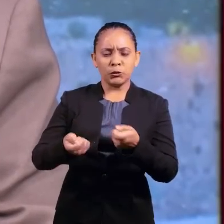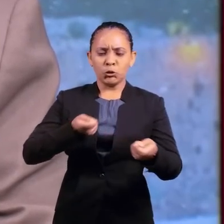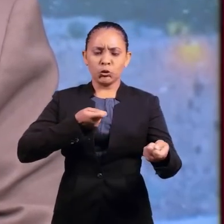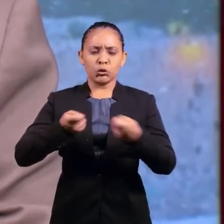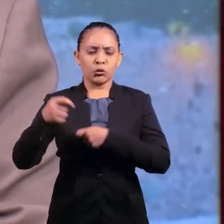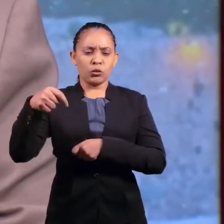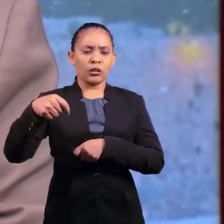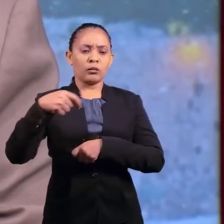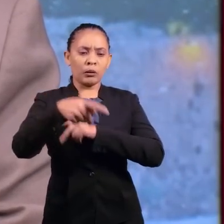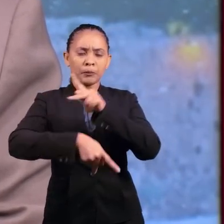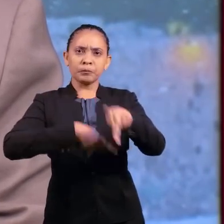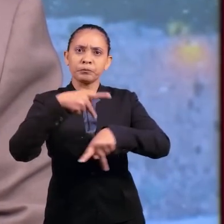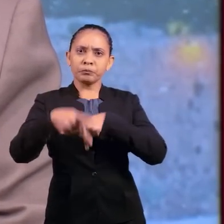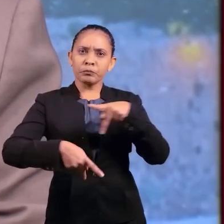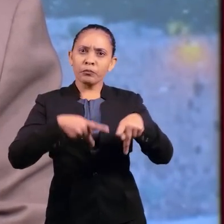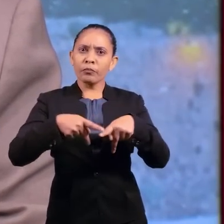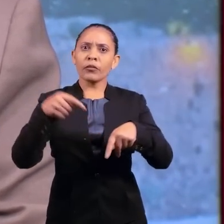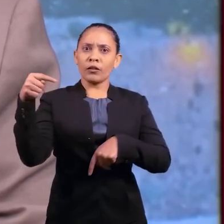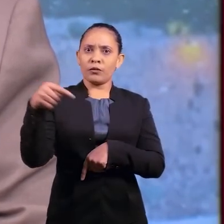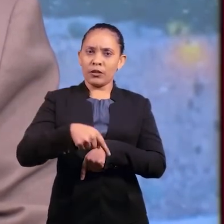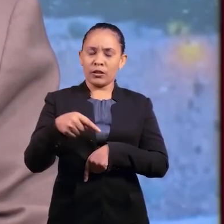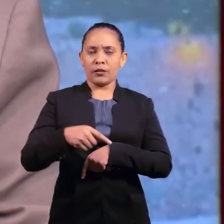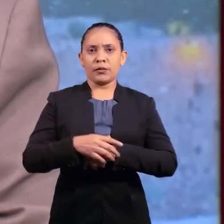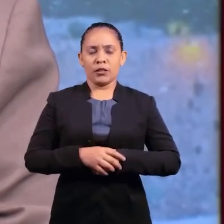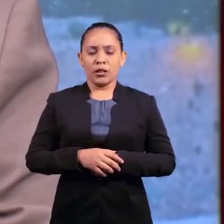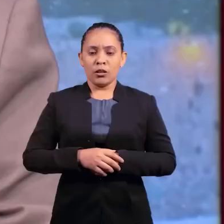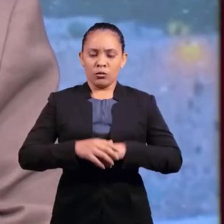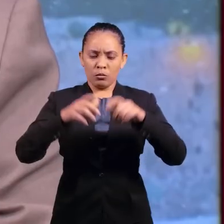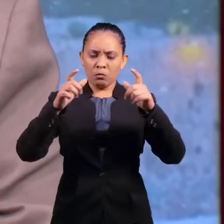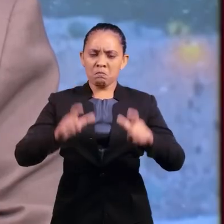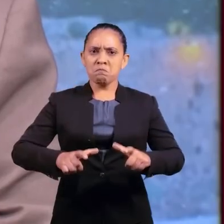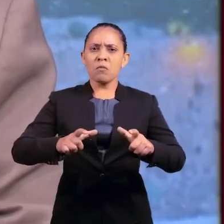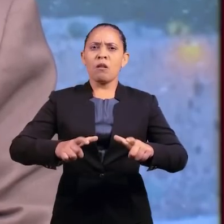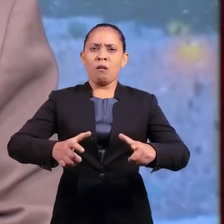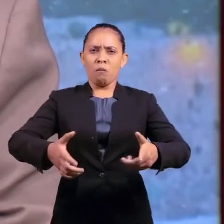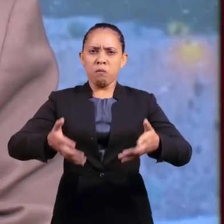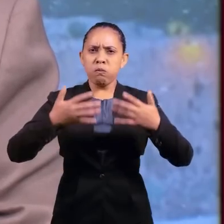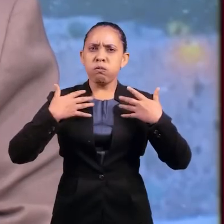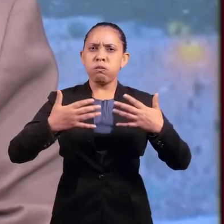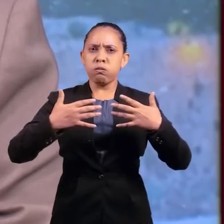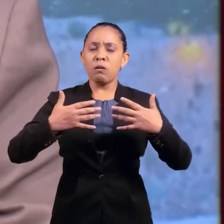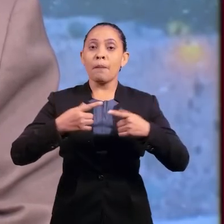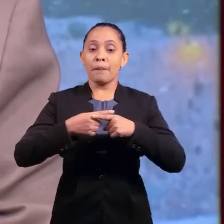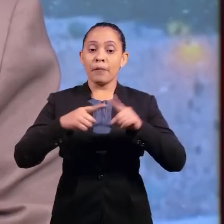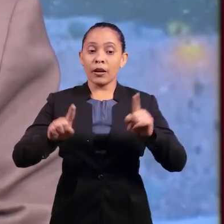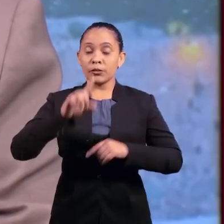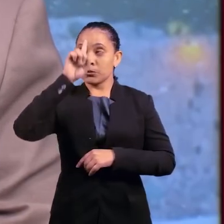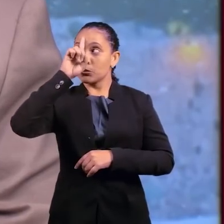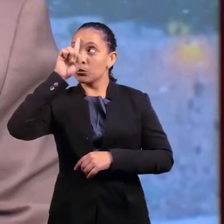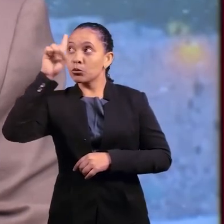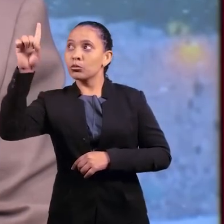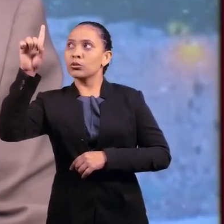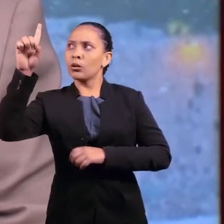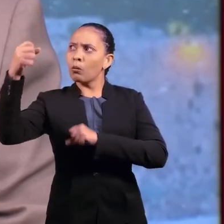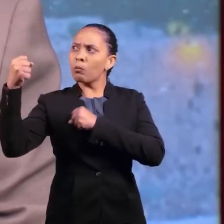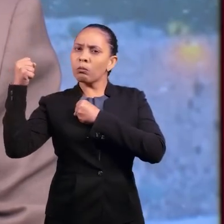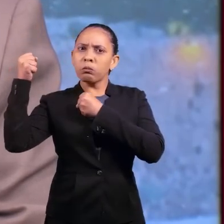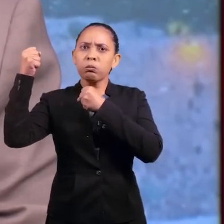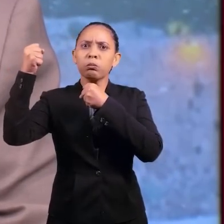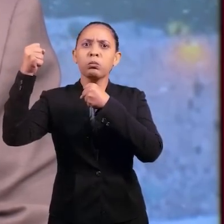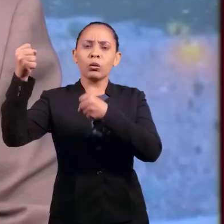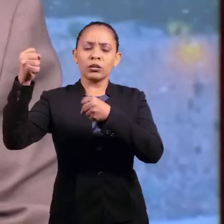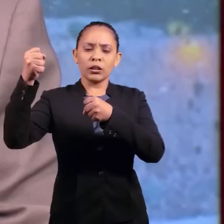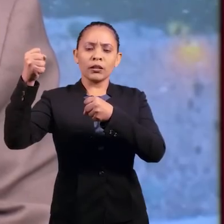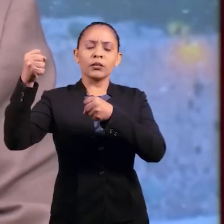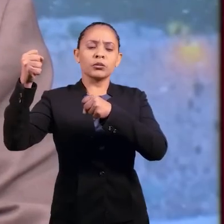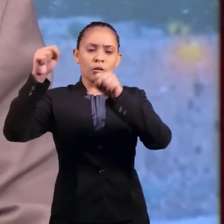nação, toda a caminhada de Israel no deserto. Mas o braço do Senhor não se manifestou somente